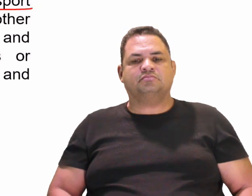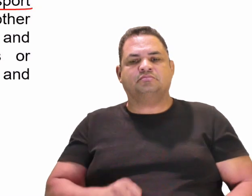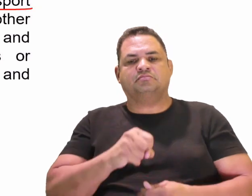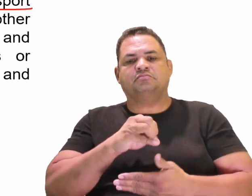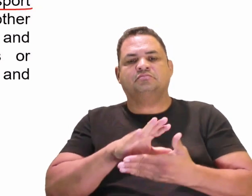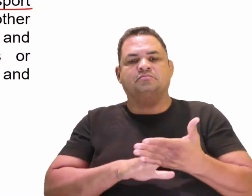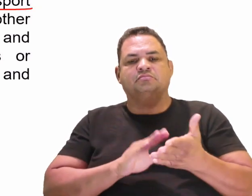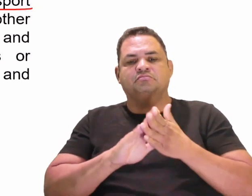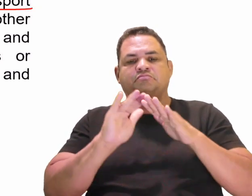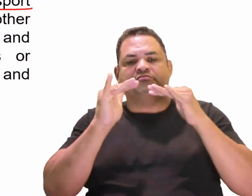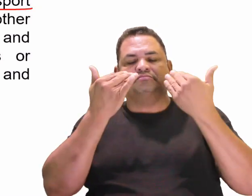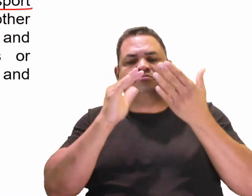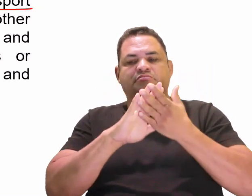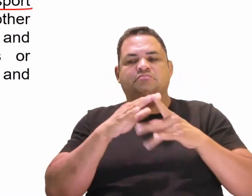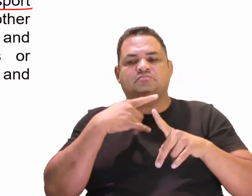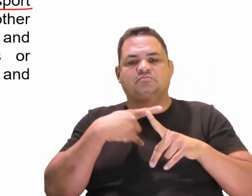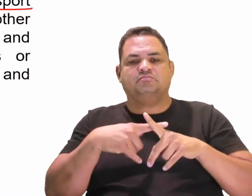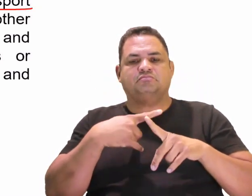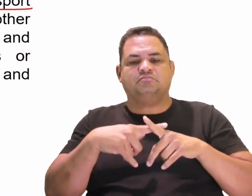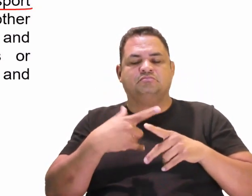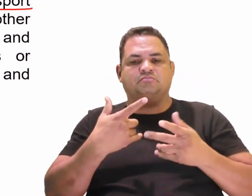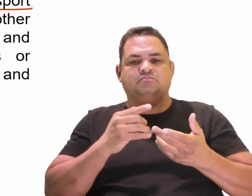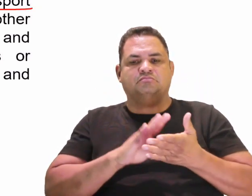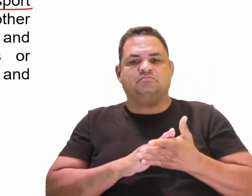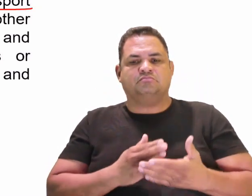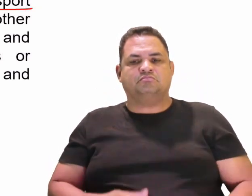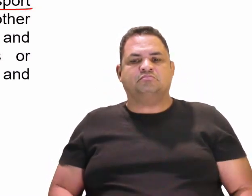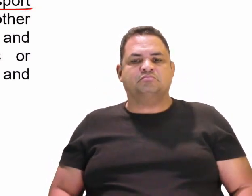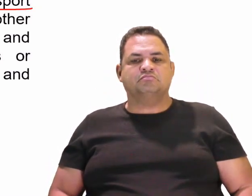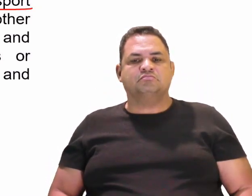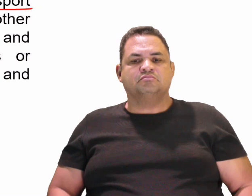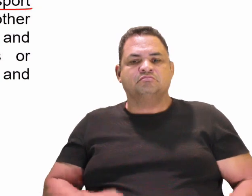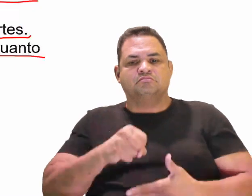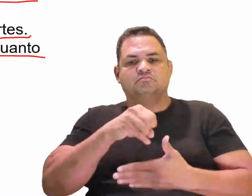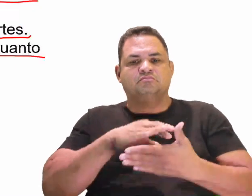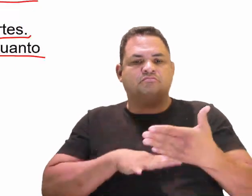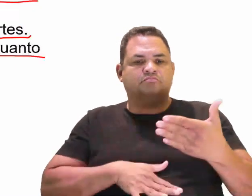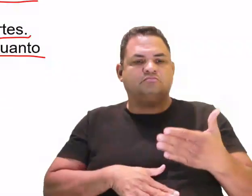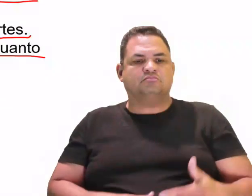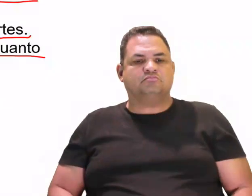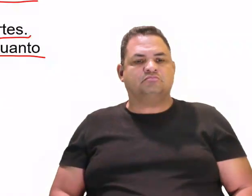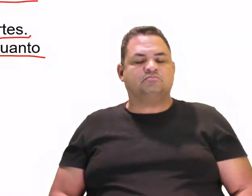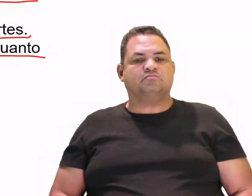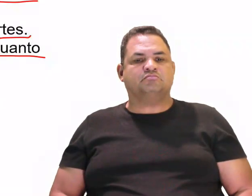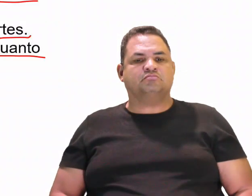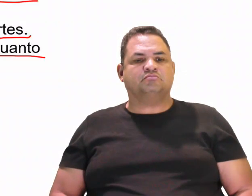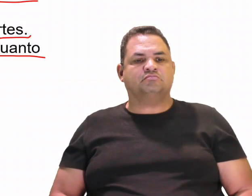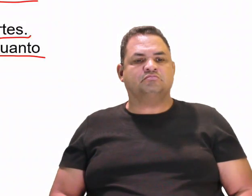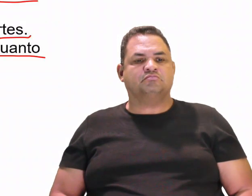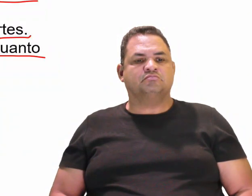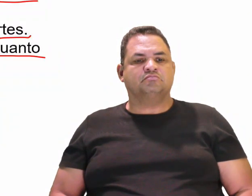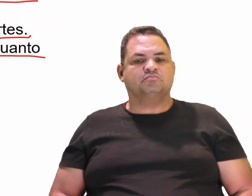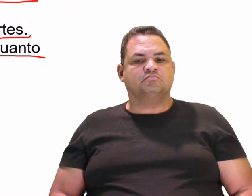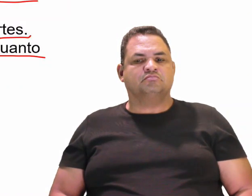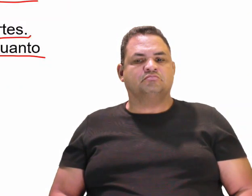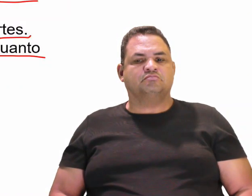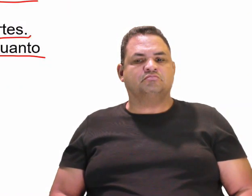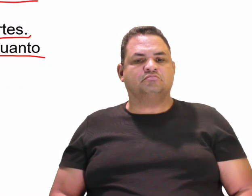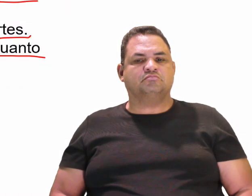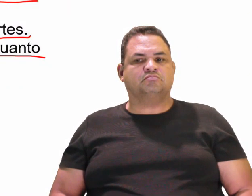chama minha atenção, porque lá na nossa atividade, tá dizendo bem aqui, presta